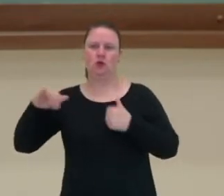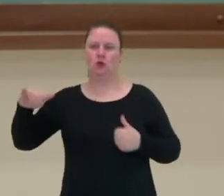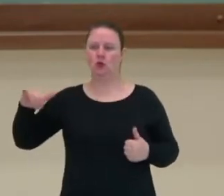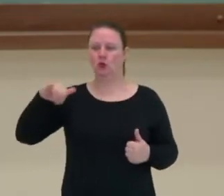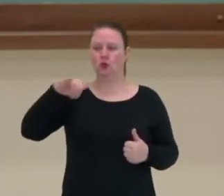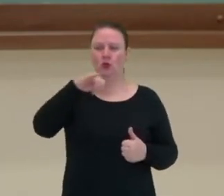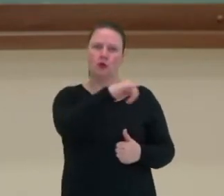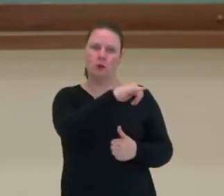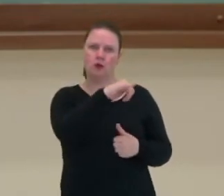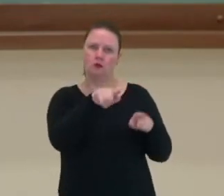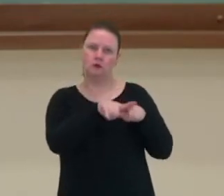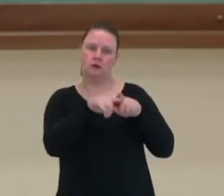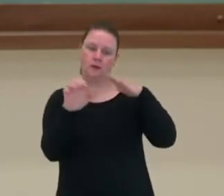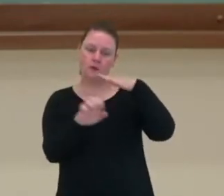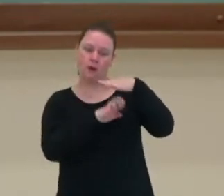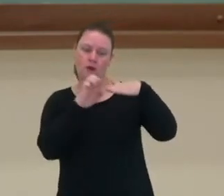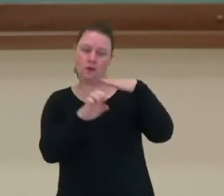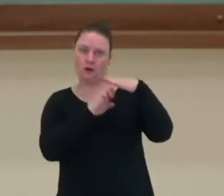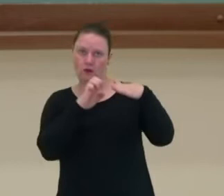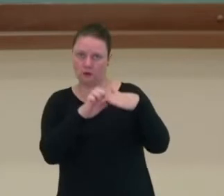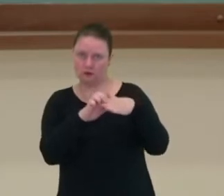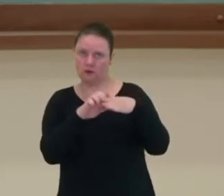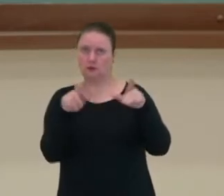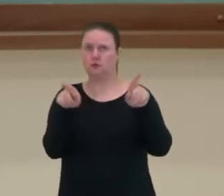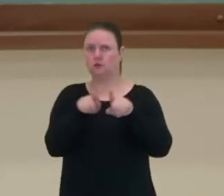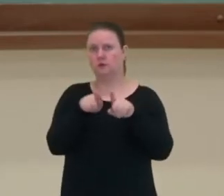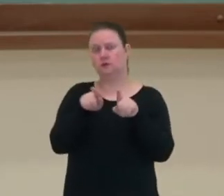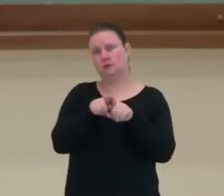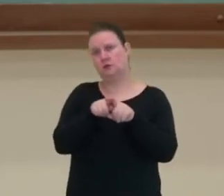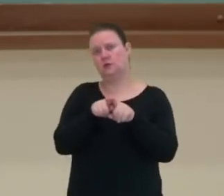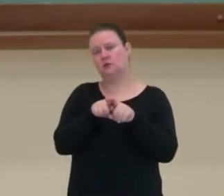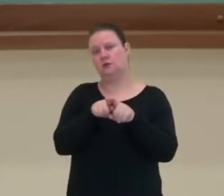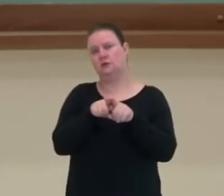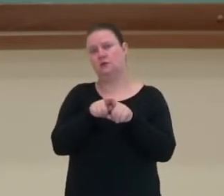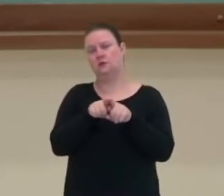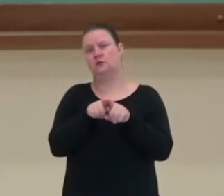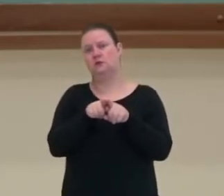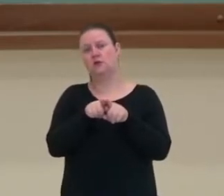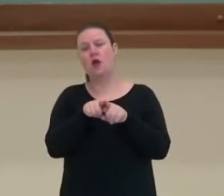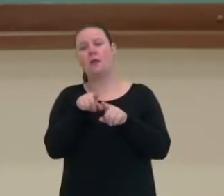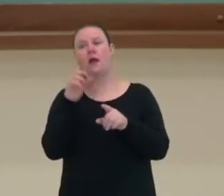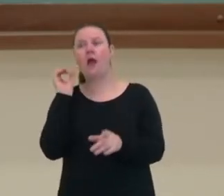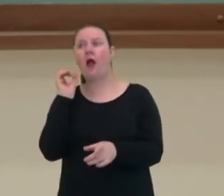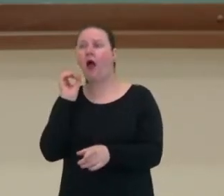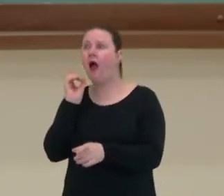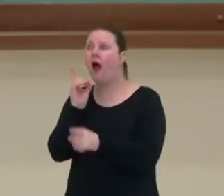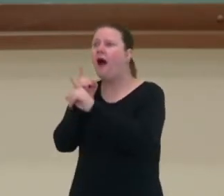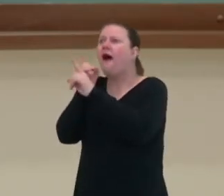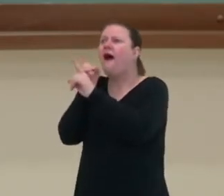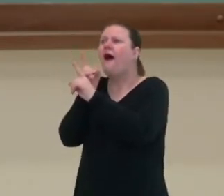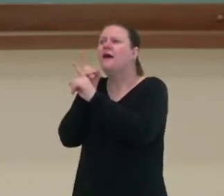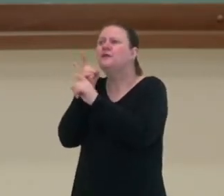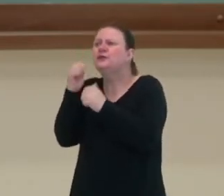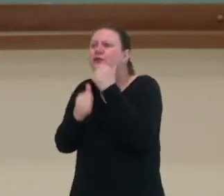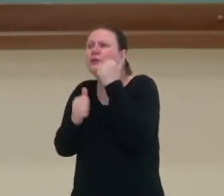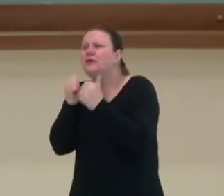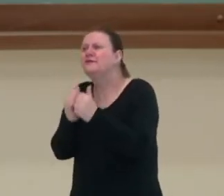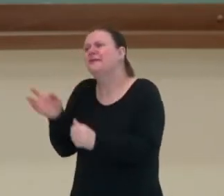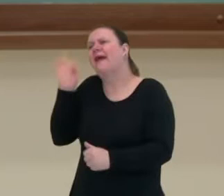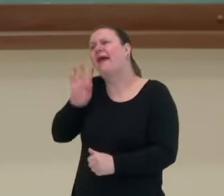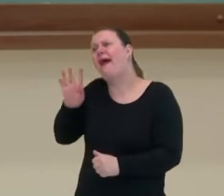empresa de aviões, né, de transporte aéreo, e se encontrou com o esporte, conheceu o